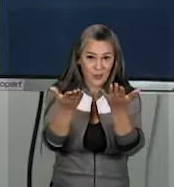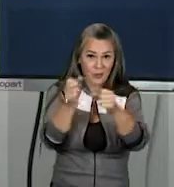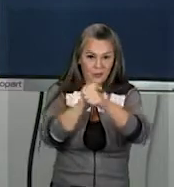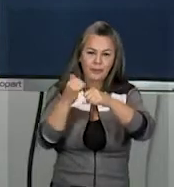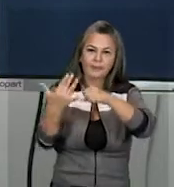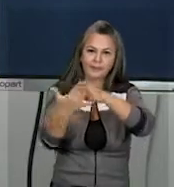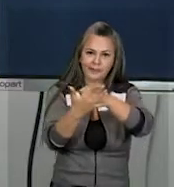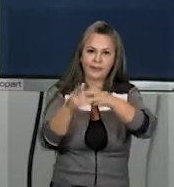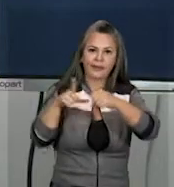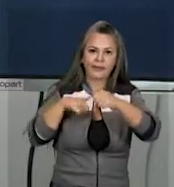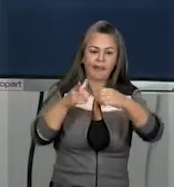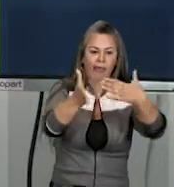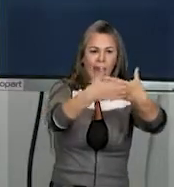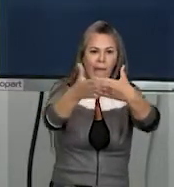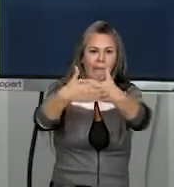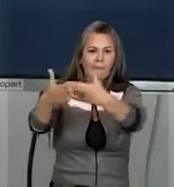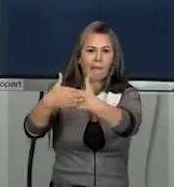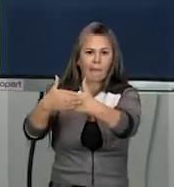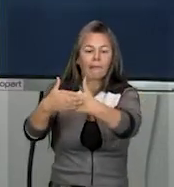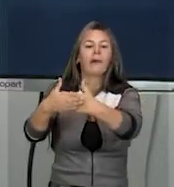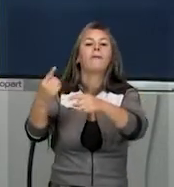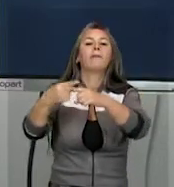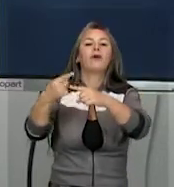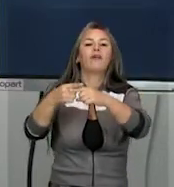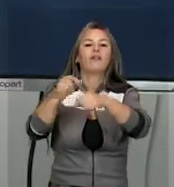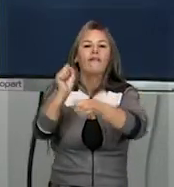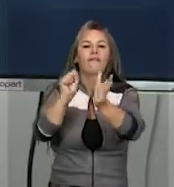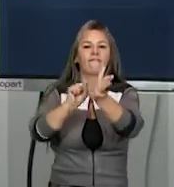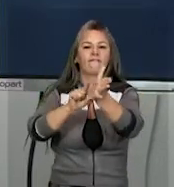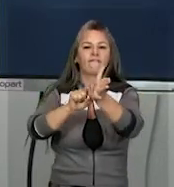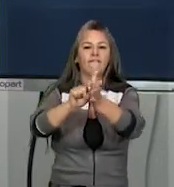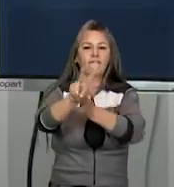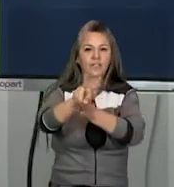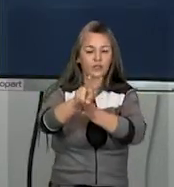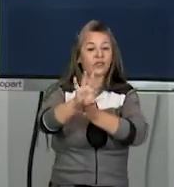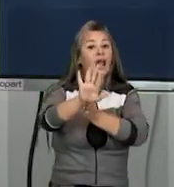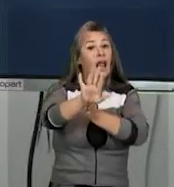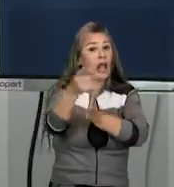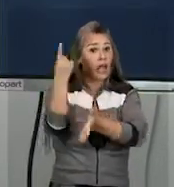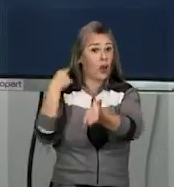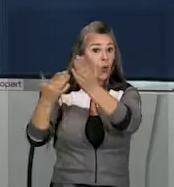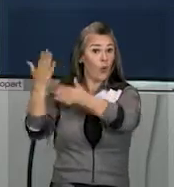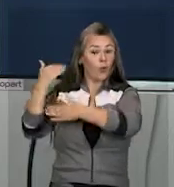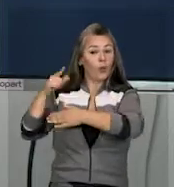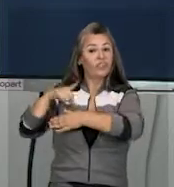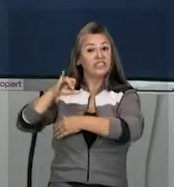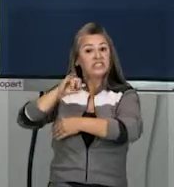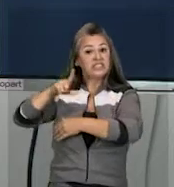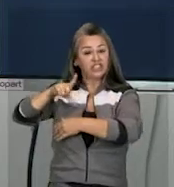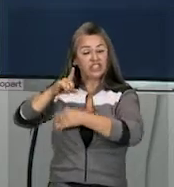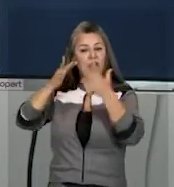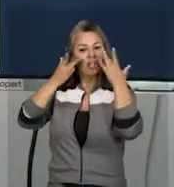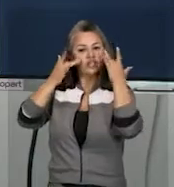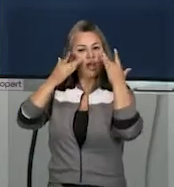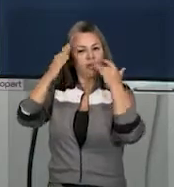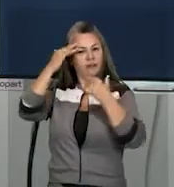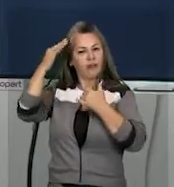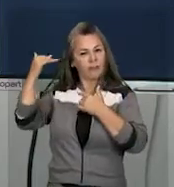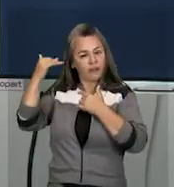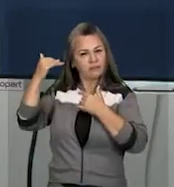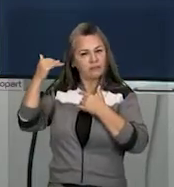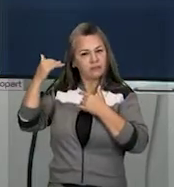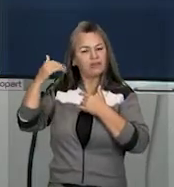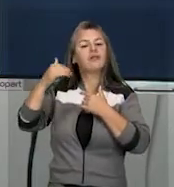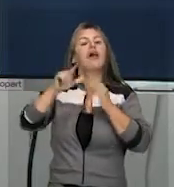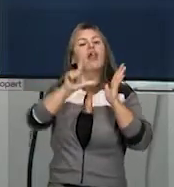gregos achavam que o teatro, muito mais do que divertir, também tinha o papel de educar, de ensinar, transmitir valores.